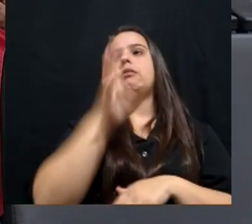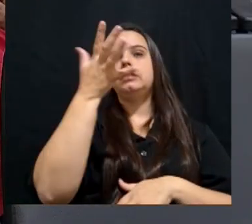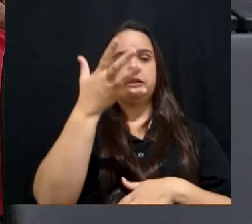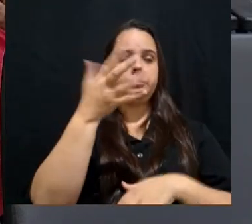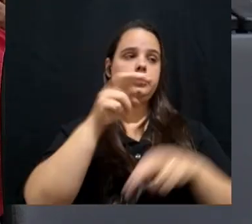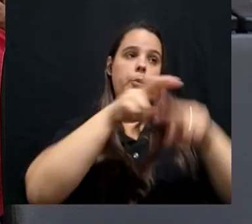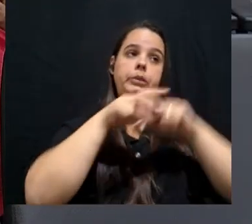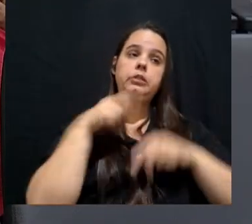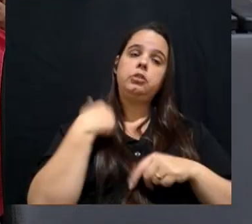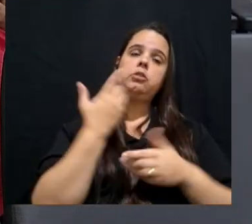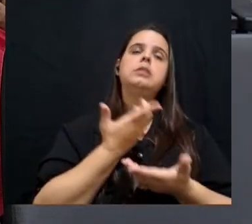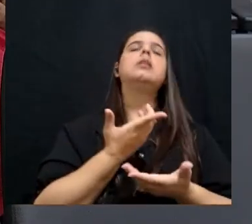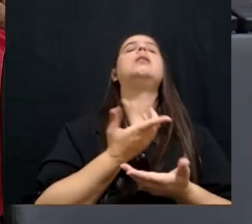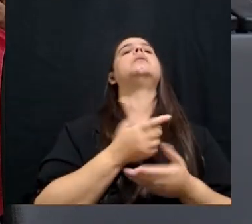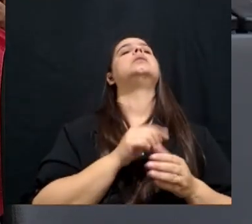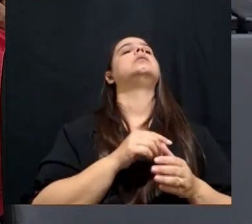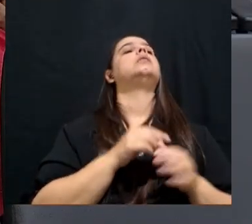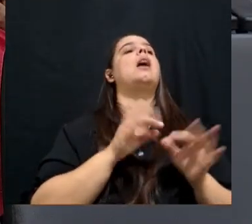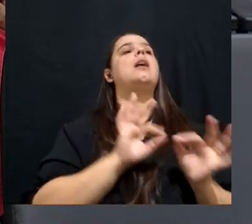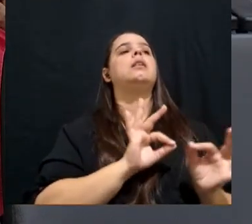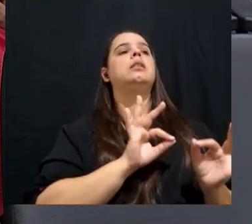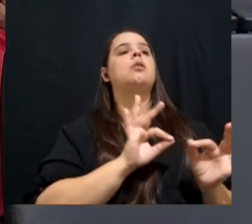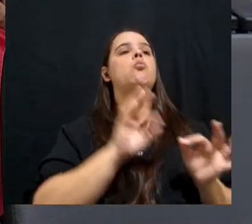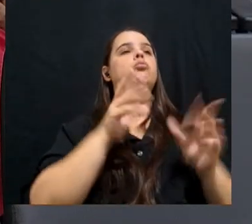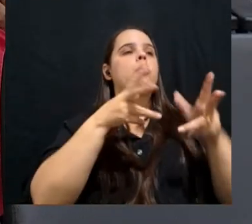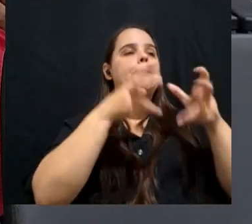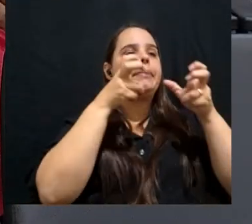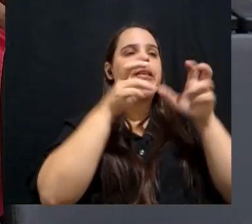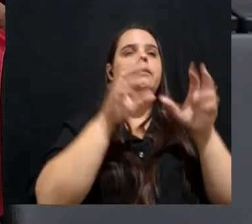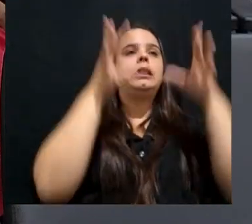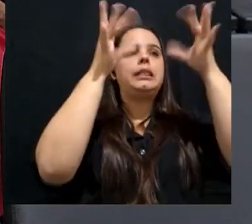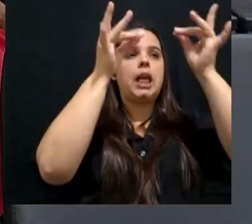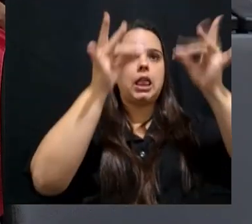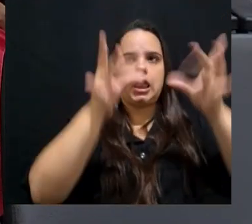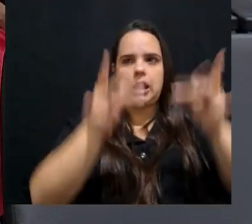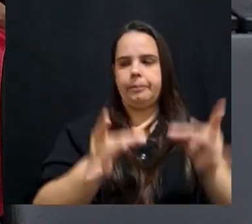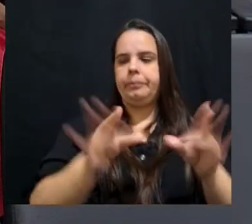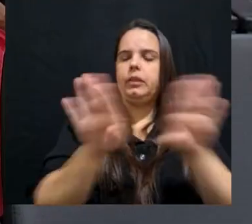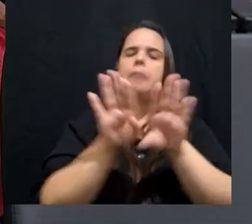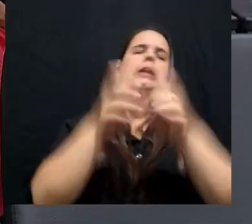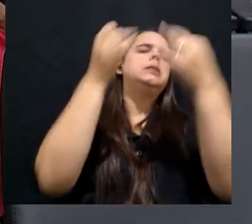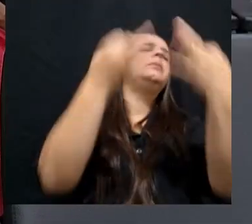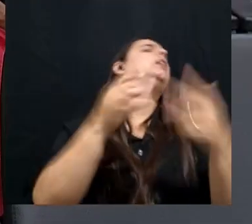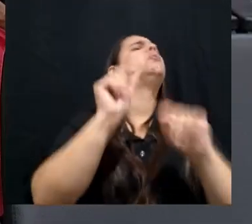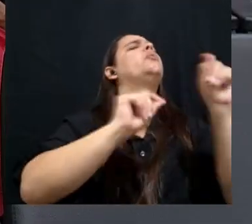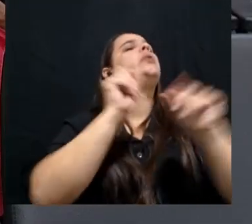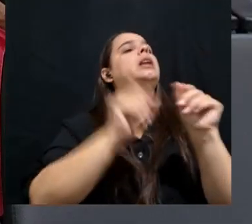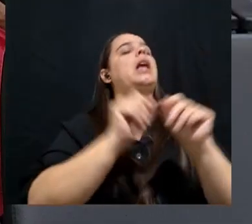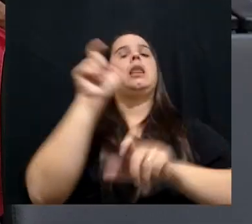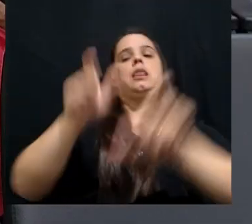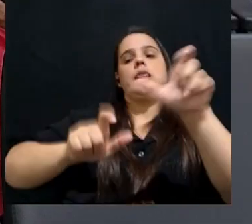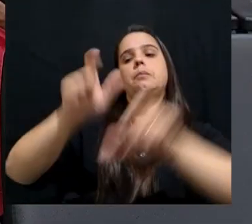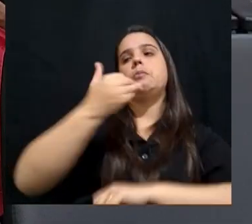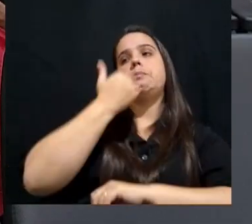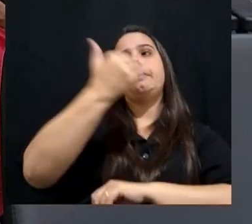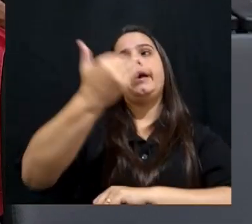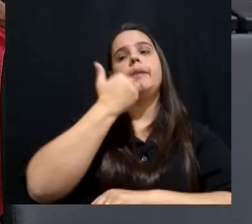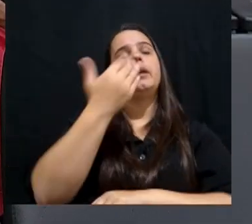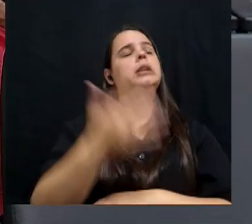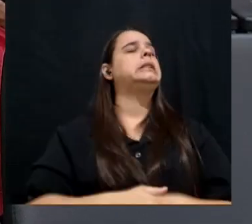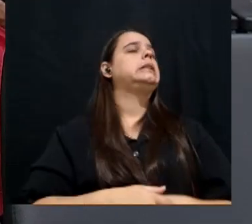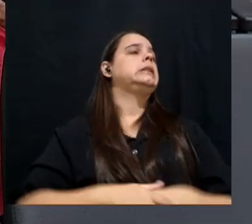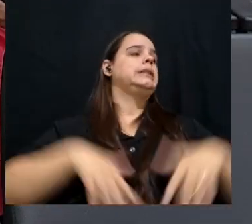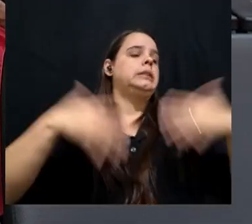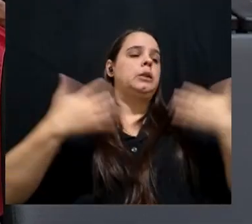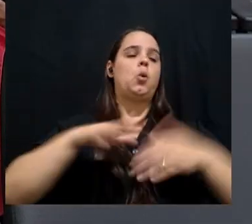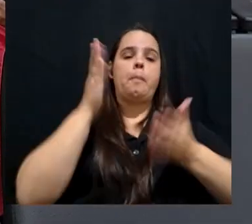os moradores também cobram isso, né, vereador? Principalmente quando começa aí época de chuvas, né, e os moradores daquela região